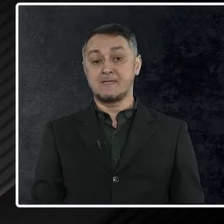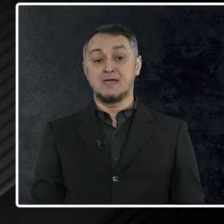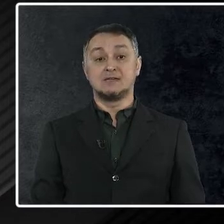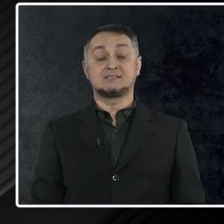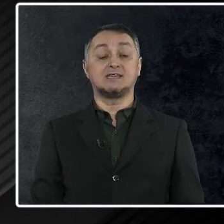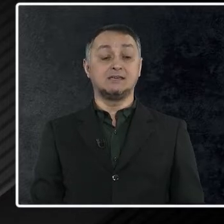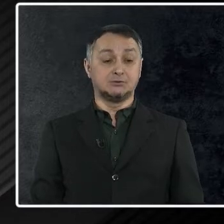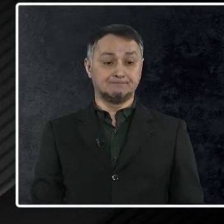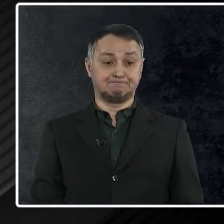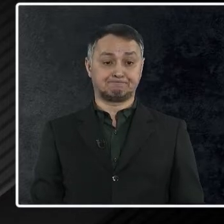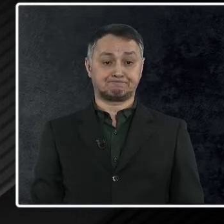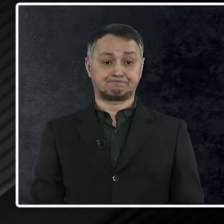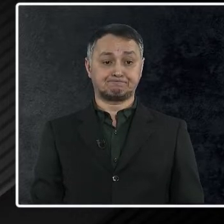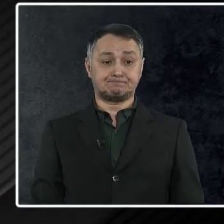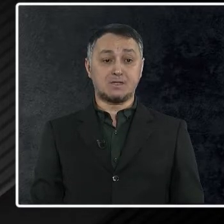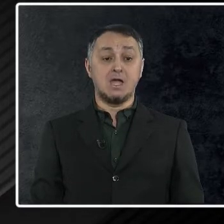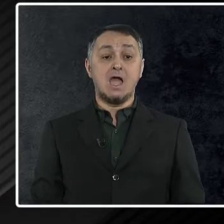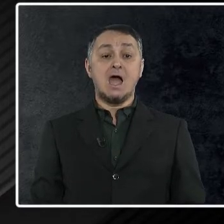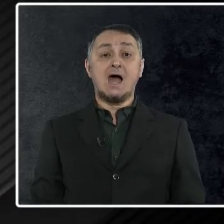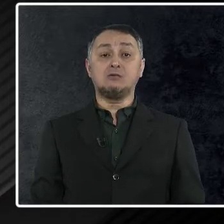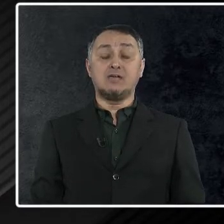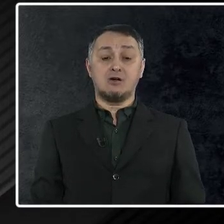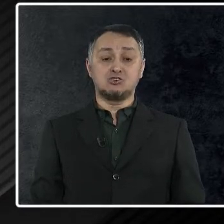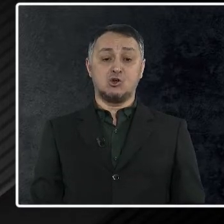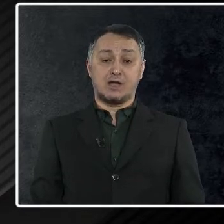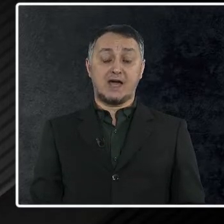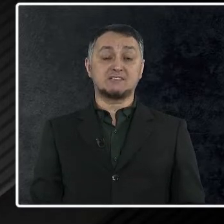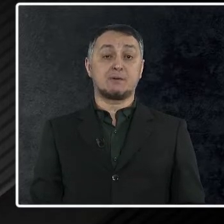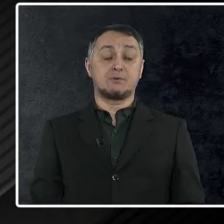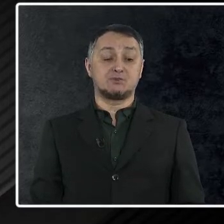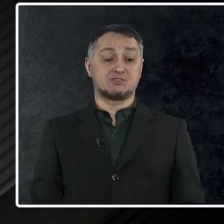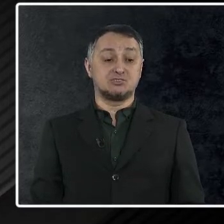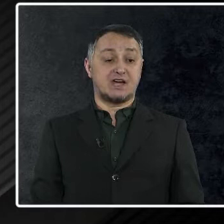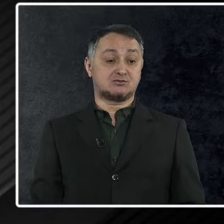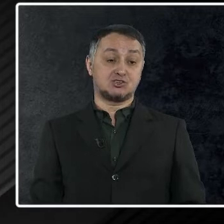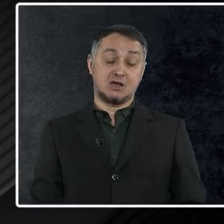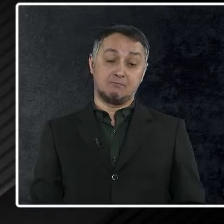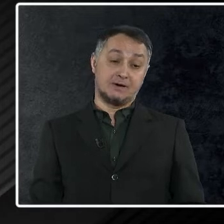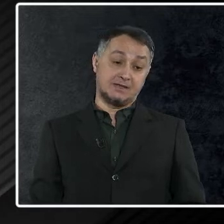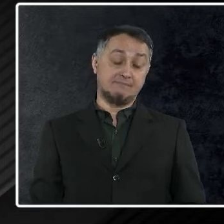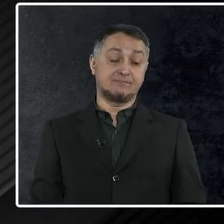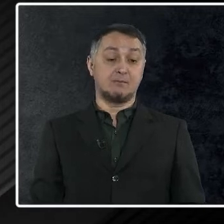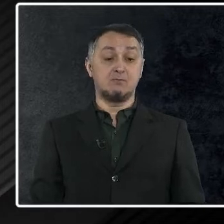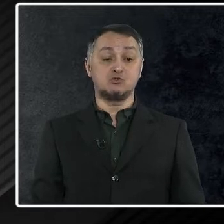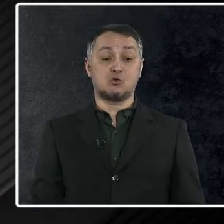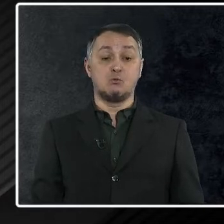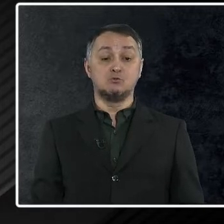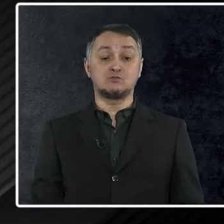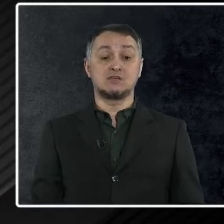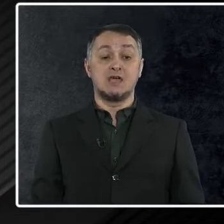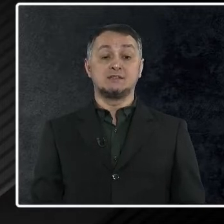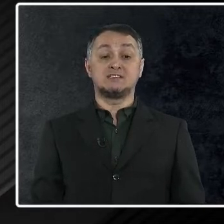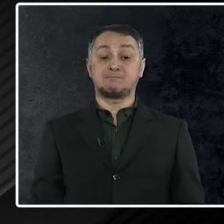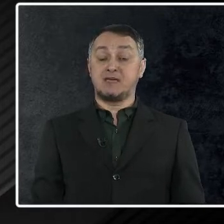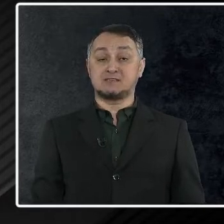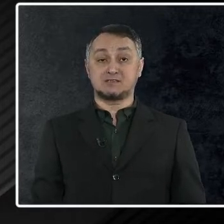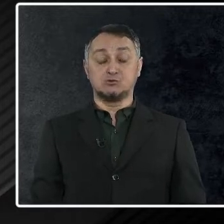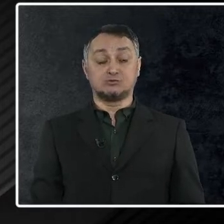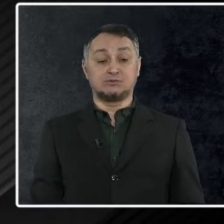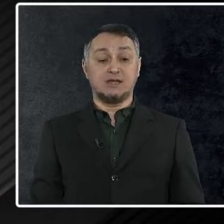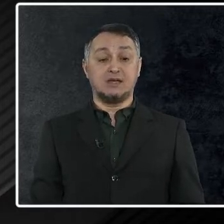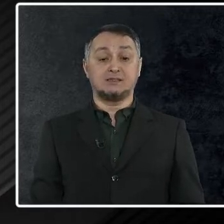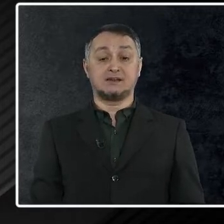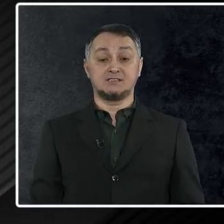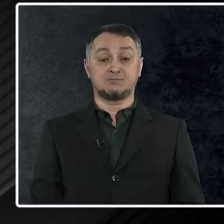campanha. Seguindo, aluguel de locais para promoção de atos de campanha, também muito comuns. Despesas